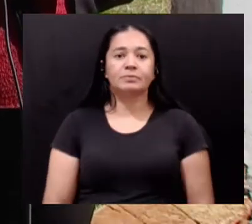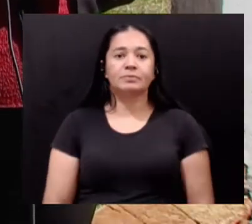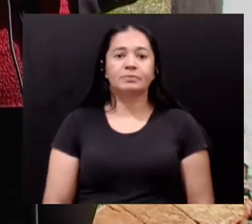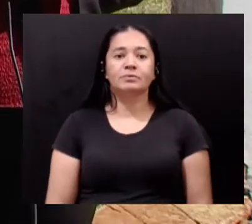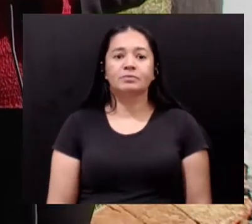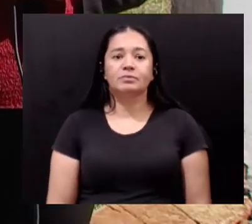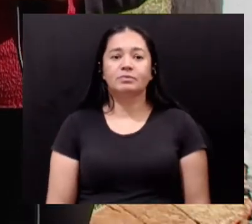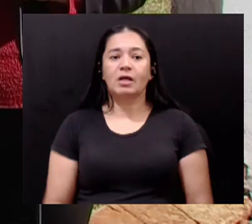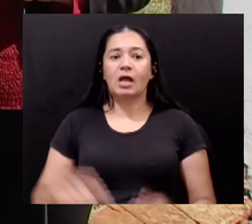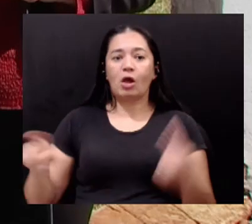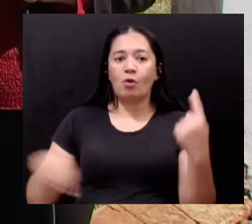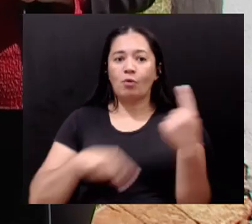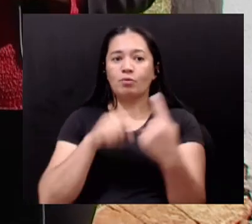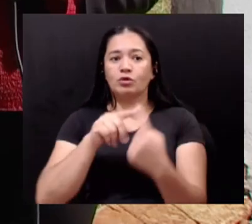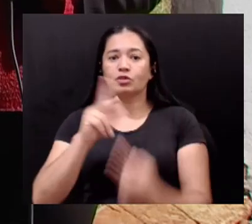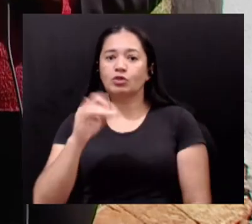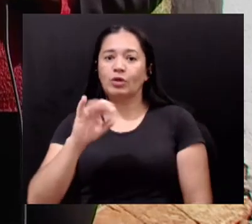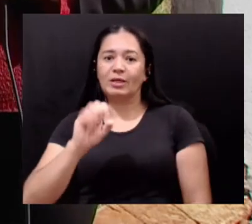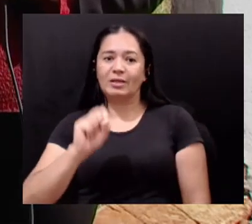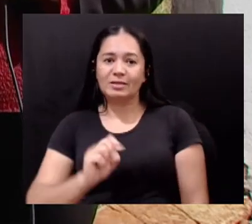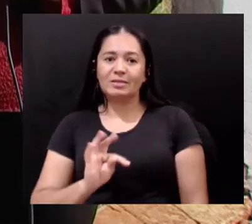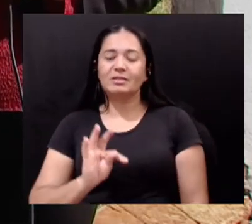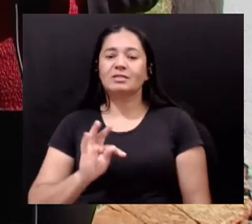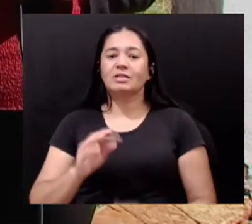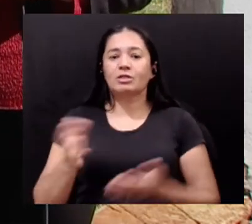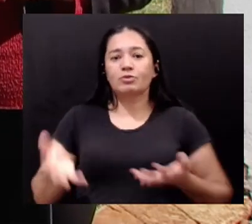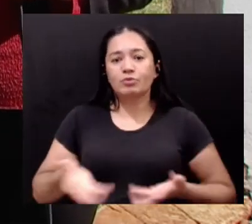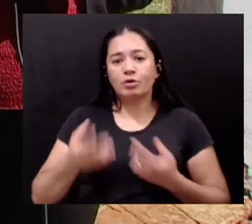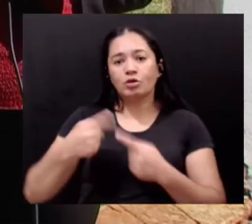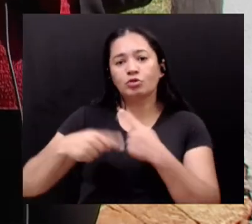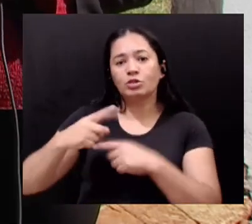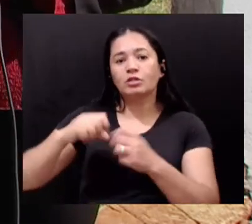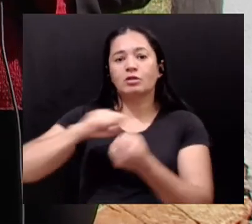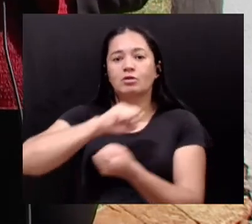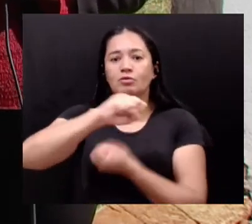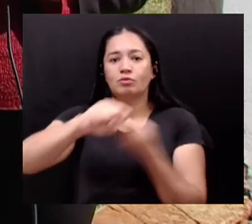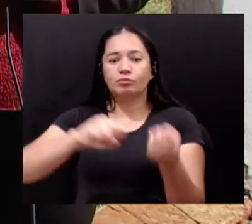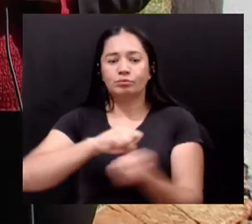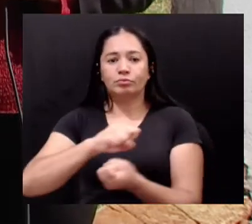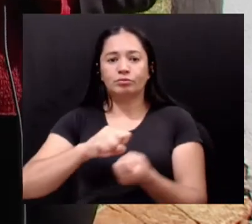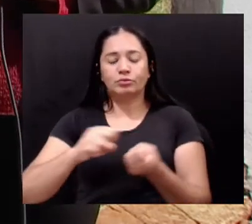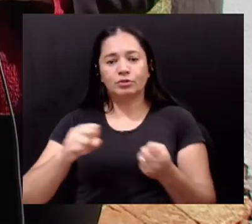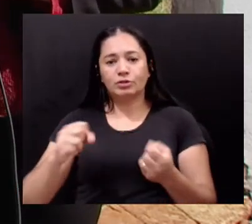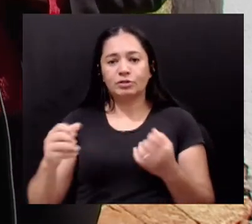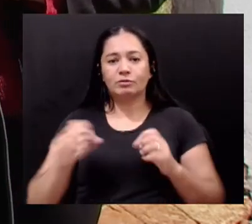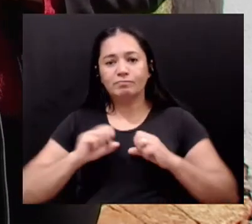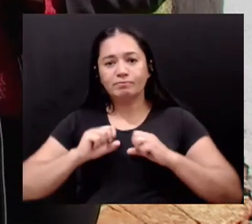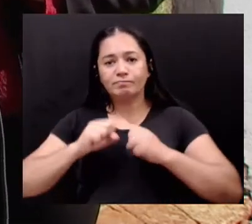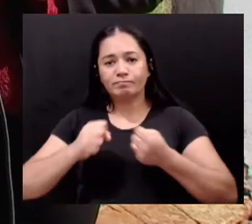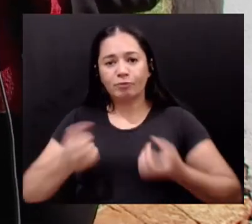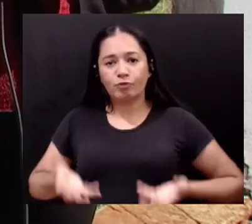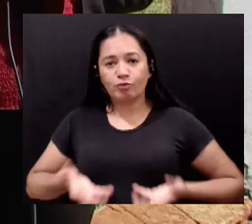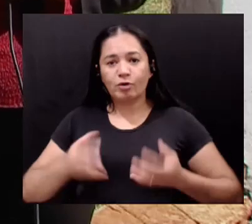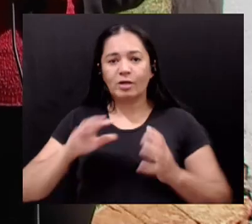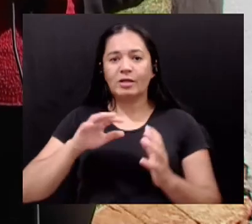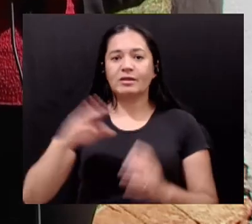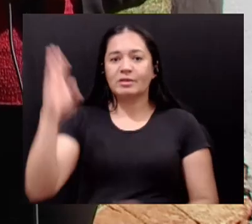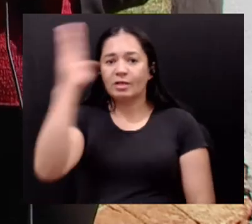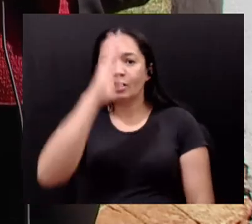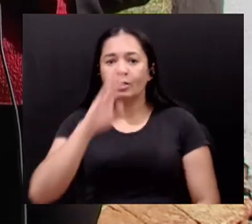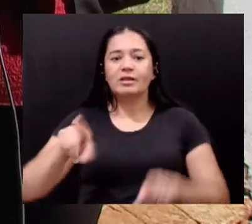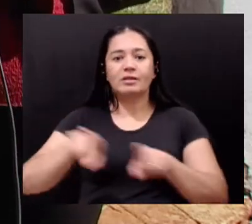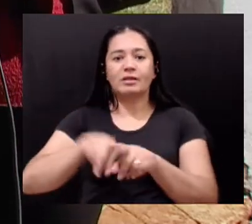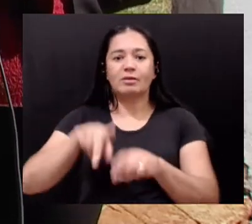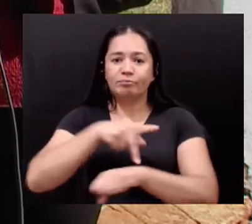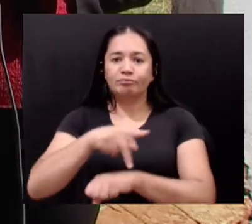contribuir para o processo do desenvolvimento sustentável, agregando esforços nacionais e internacionais para a